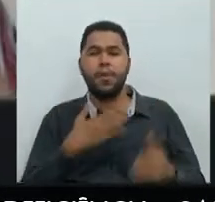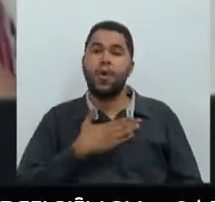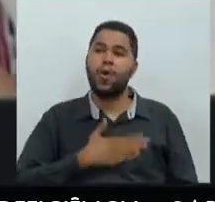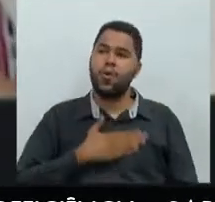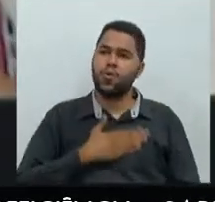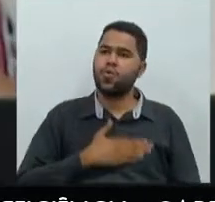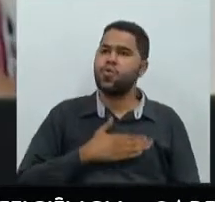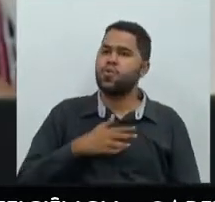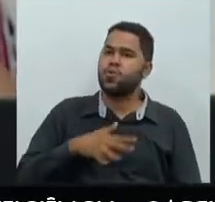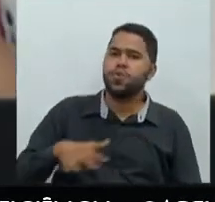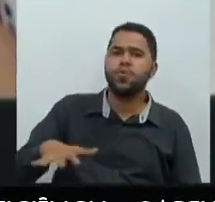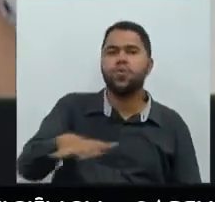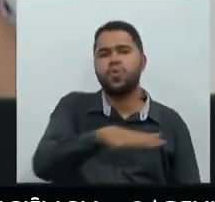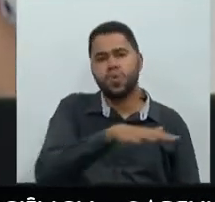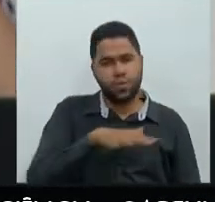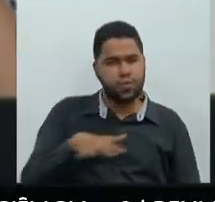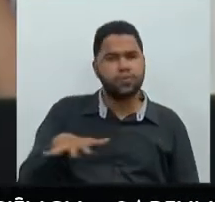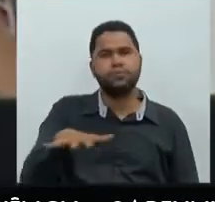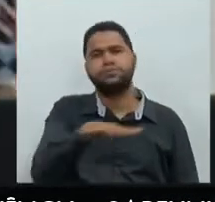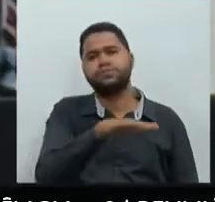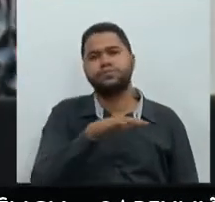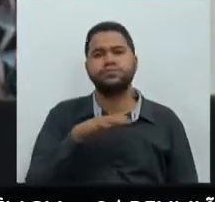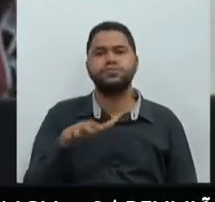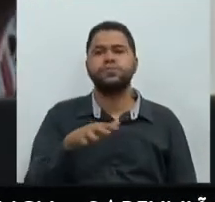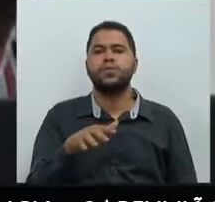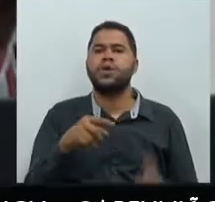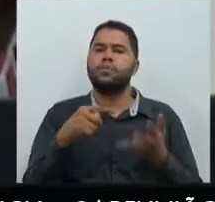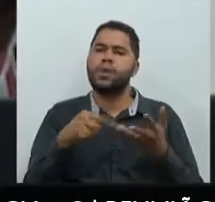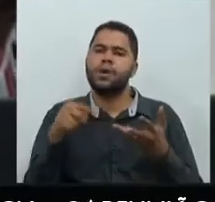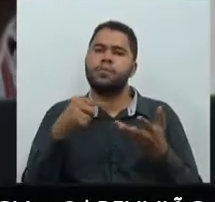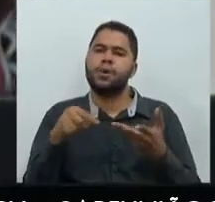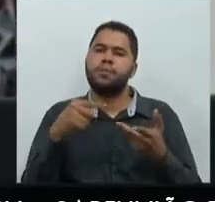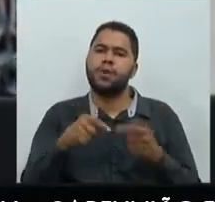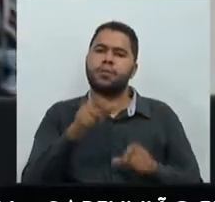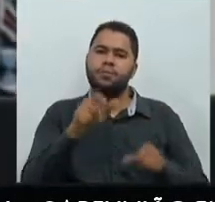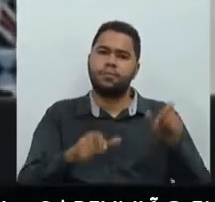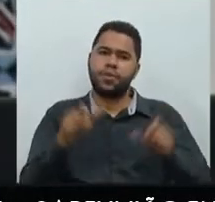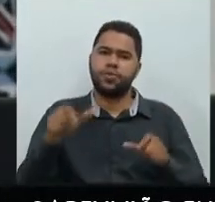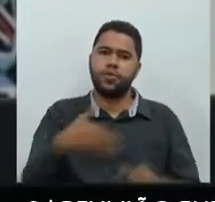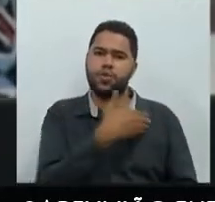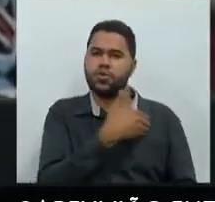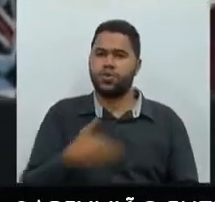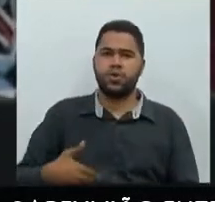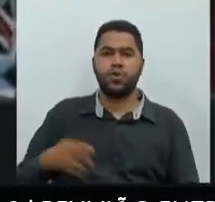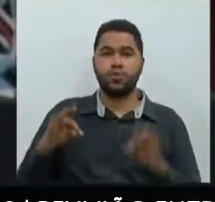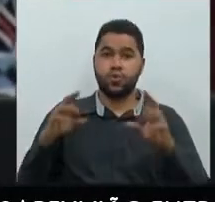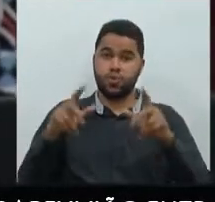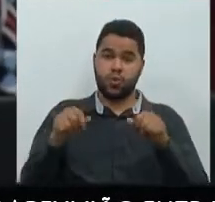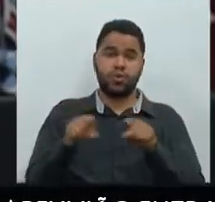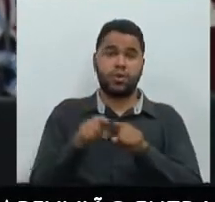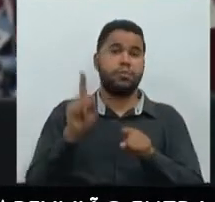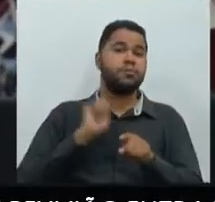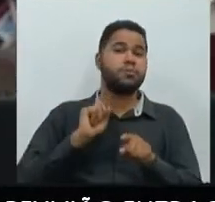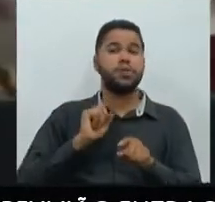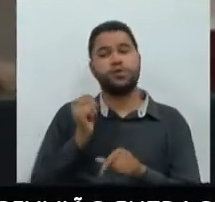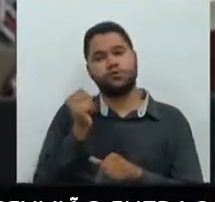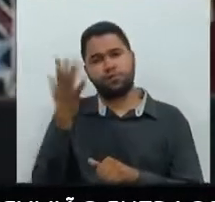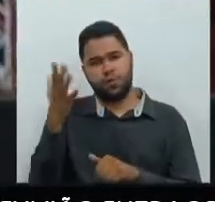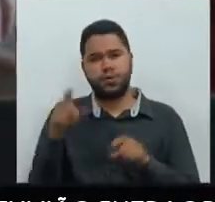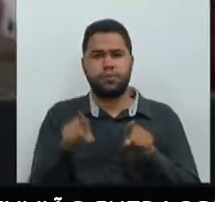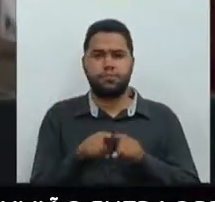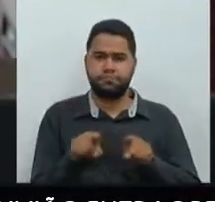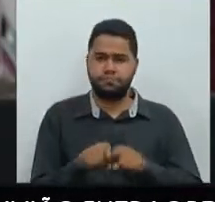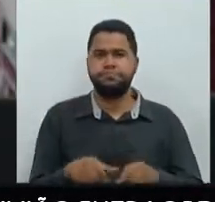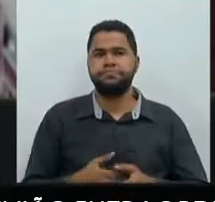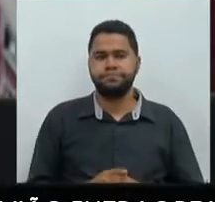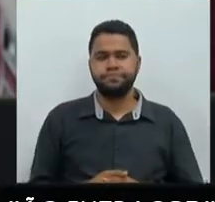culminar aqui, né, com grandes colocações aqui de pessoas no estado todo e até fora de Minas Gerais, tá ok?